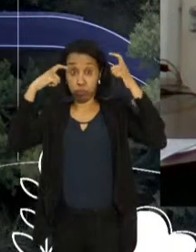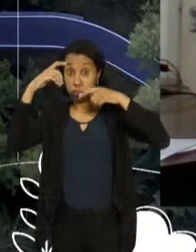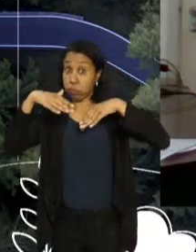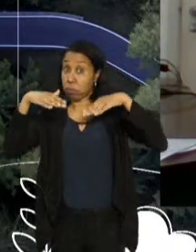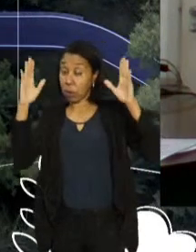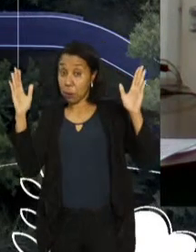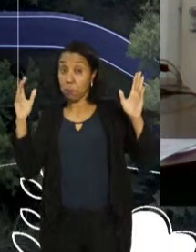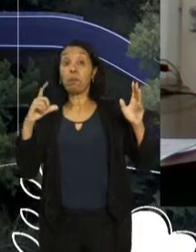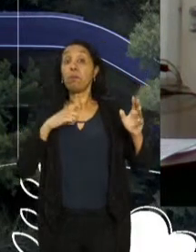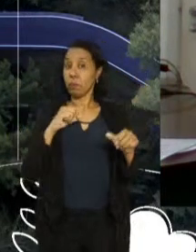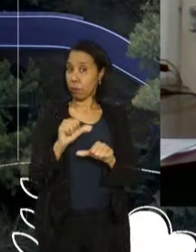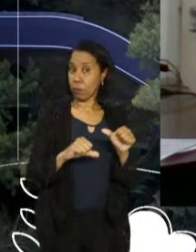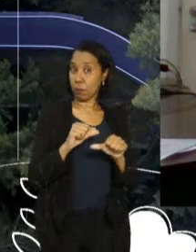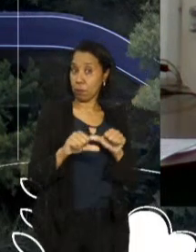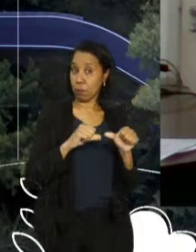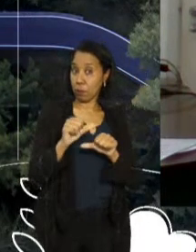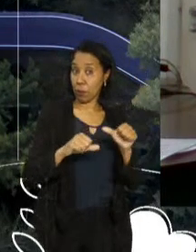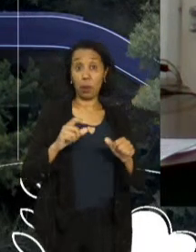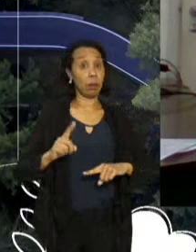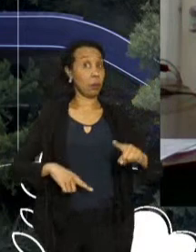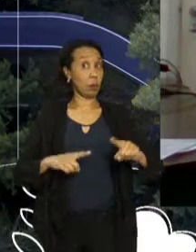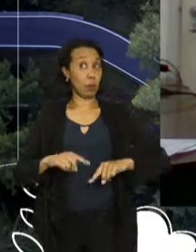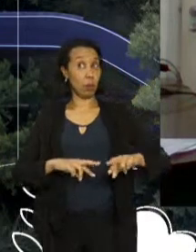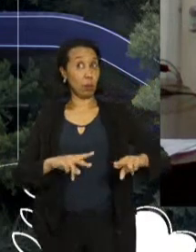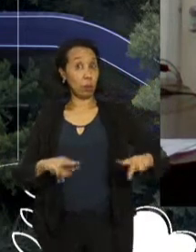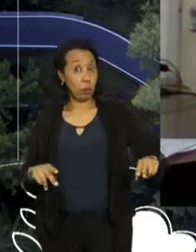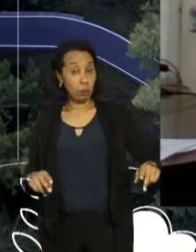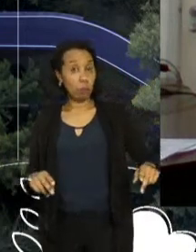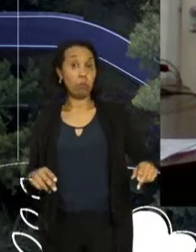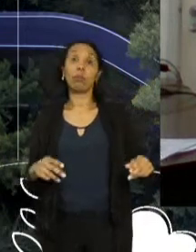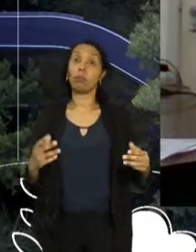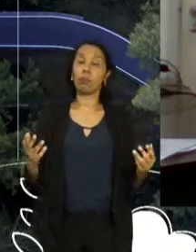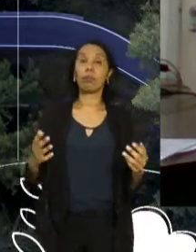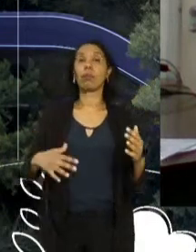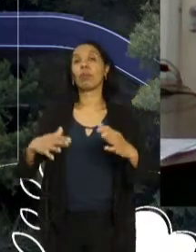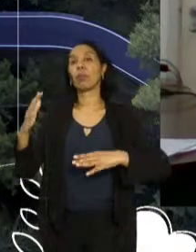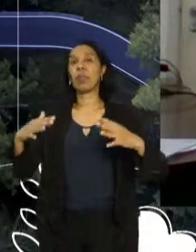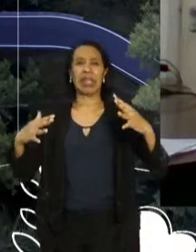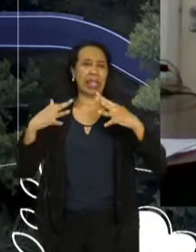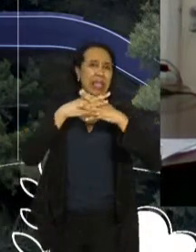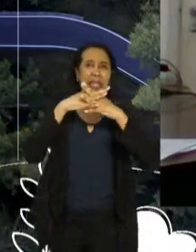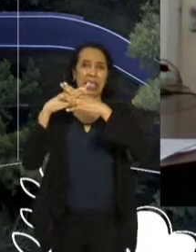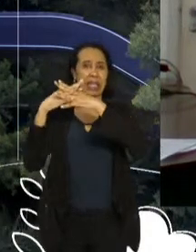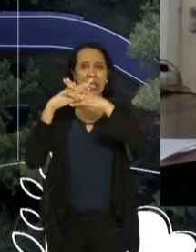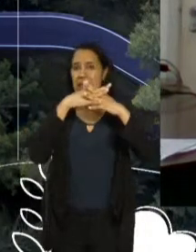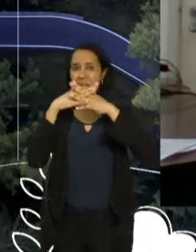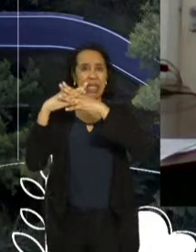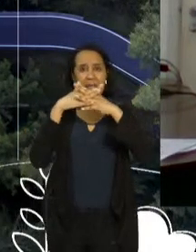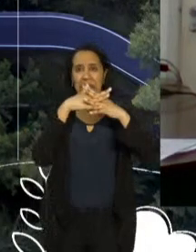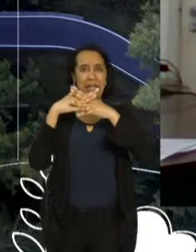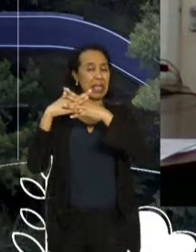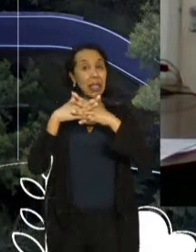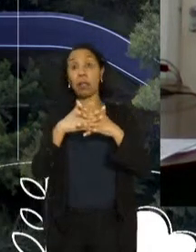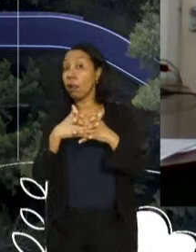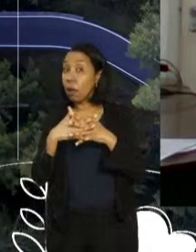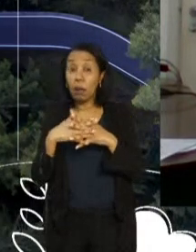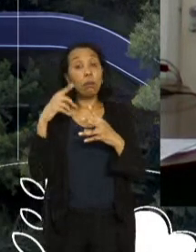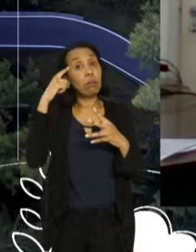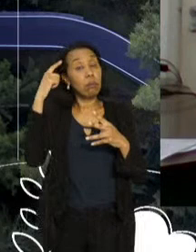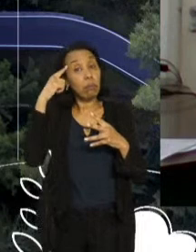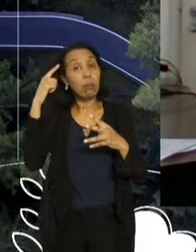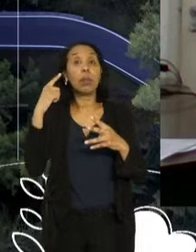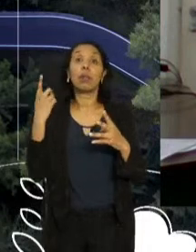mudanças politicamente problemáticas, né, conflituosas, se toma geralmente baseado